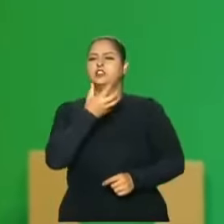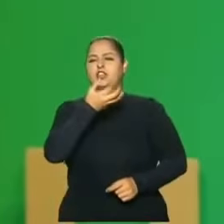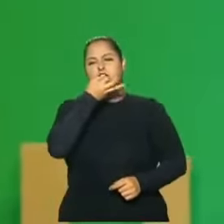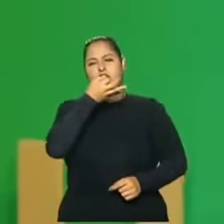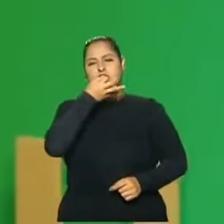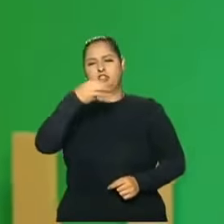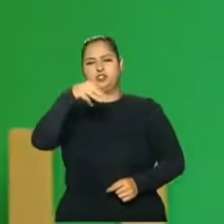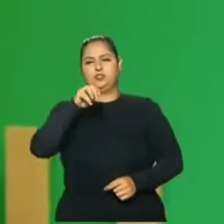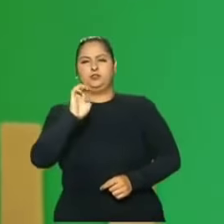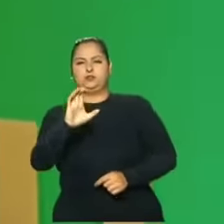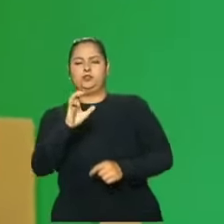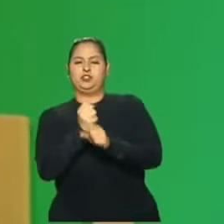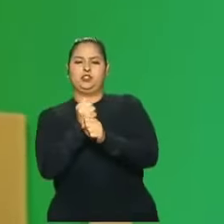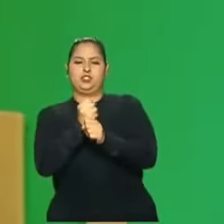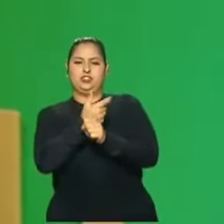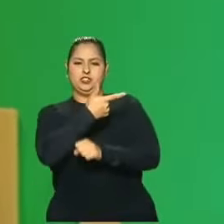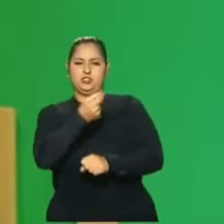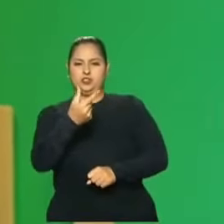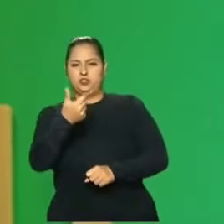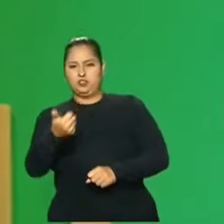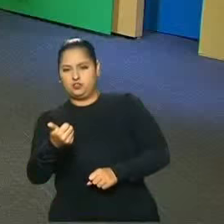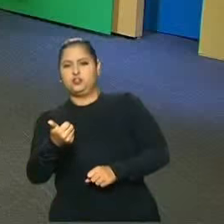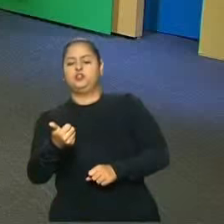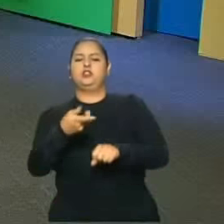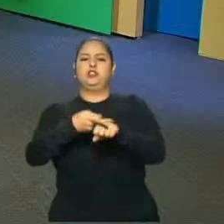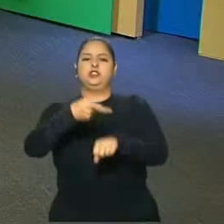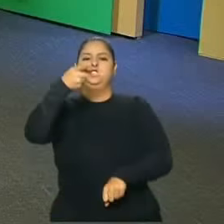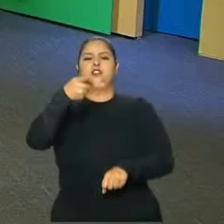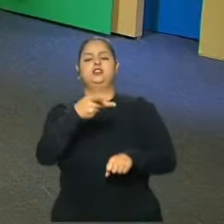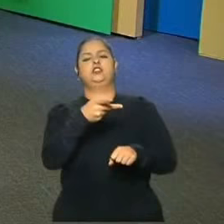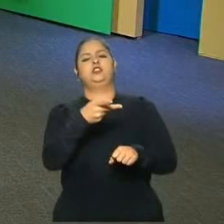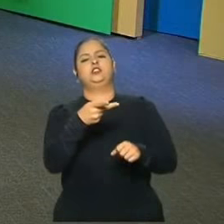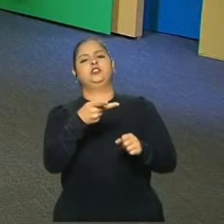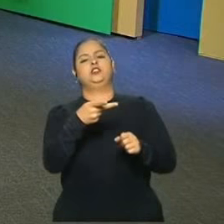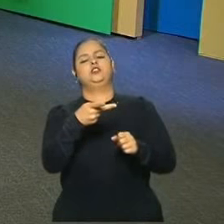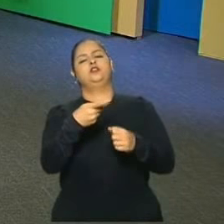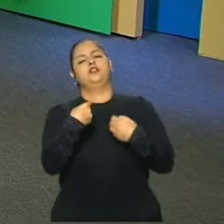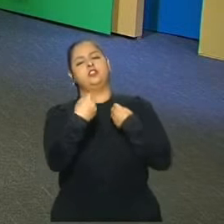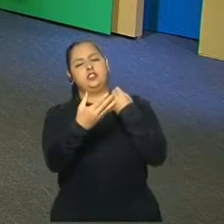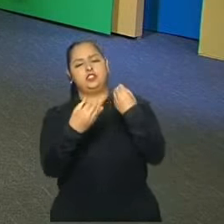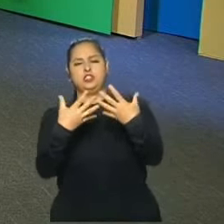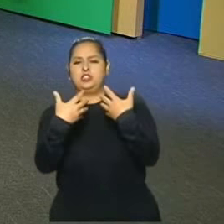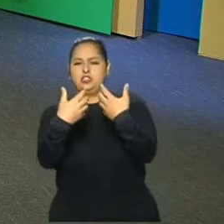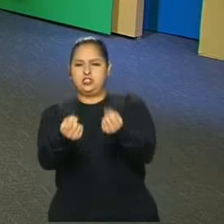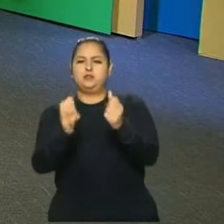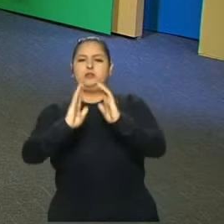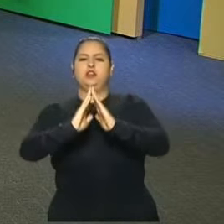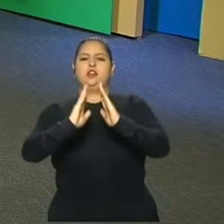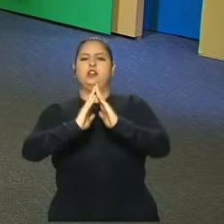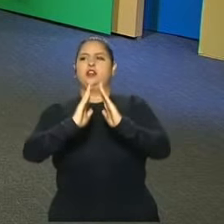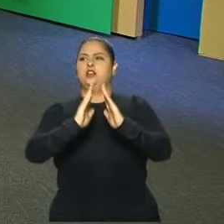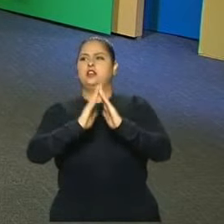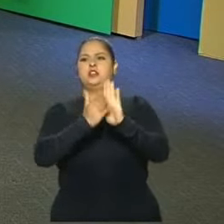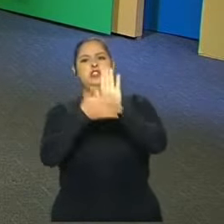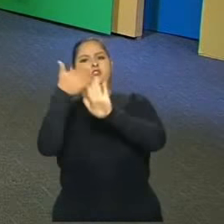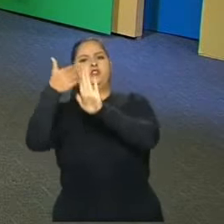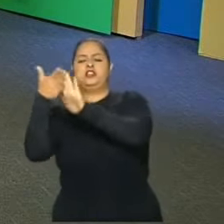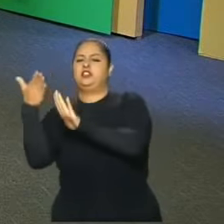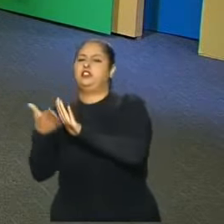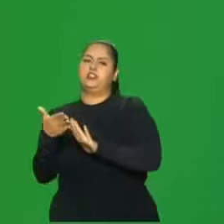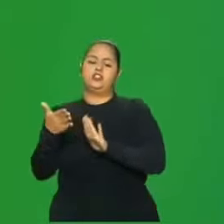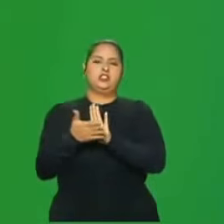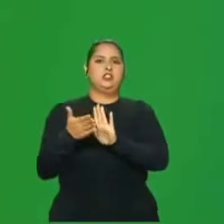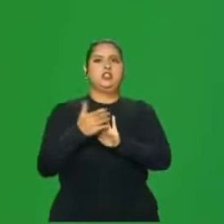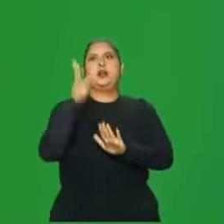hein? Esse troféu aqui vai chegar a cada vencedor dessa edição, aí na casa de cada vencedor. E vai viajar bastante, hein? Vai,